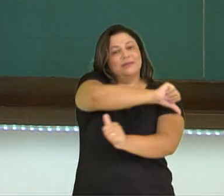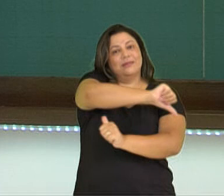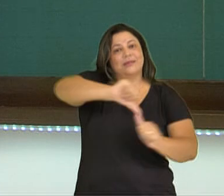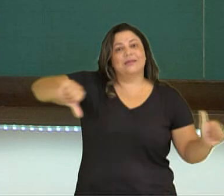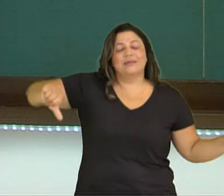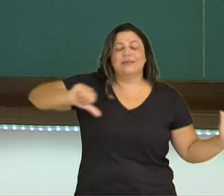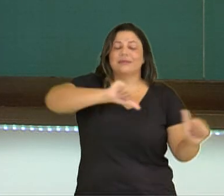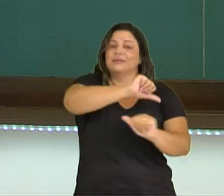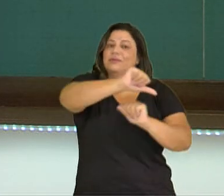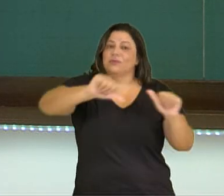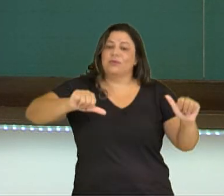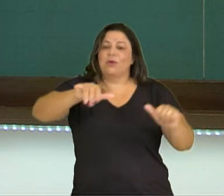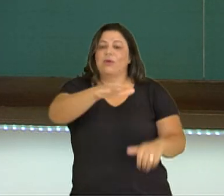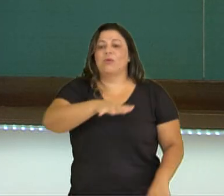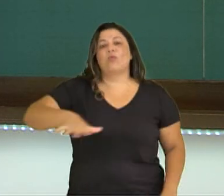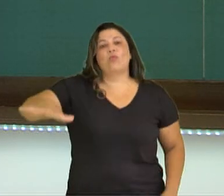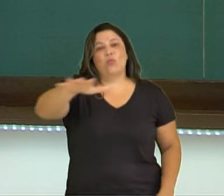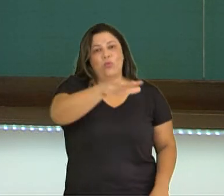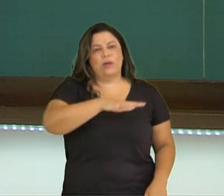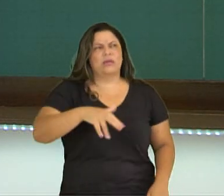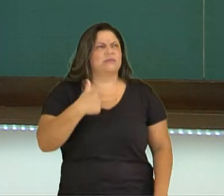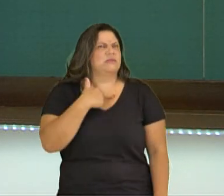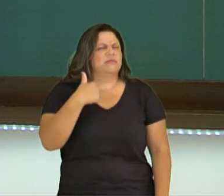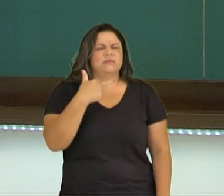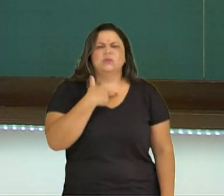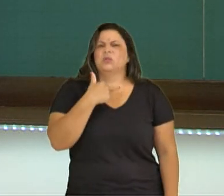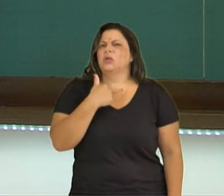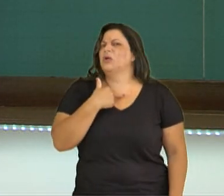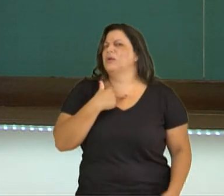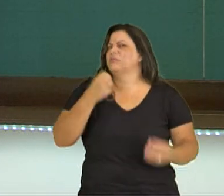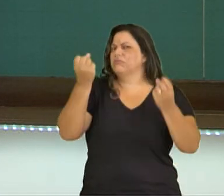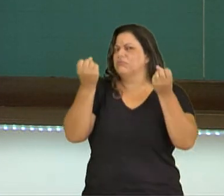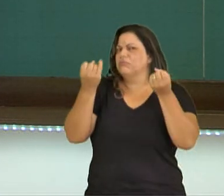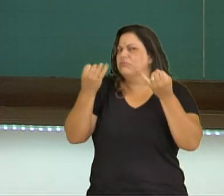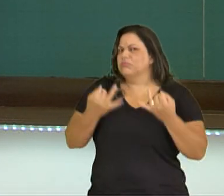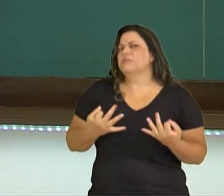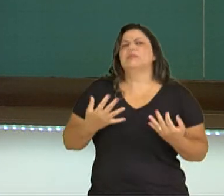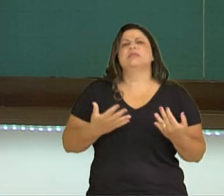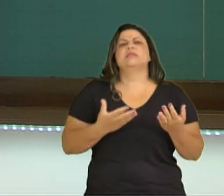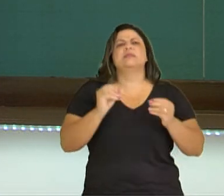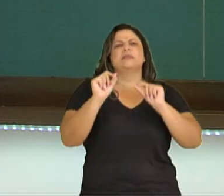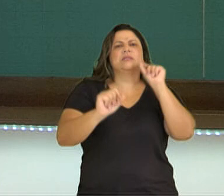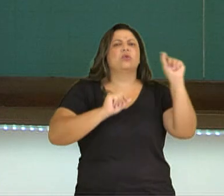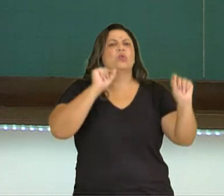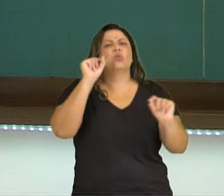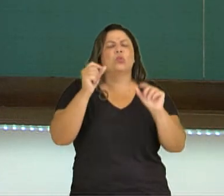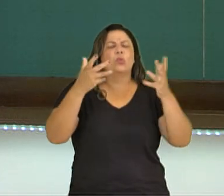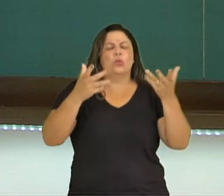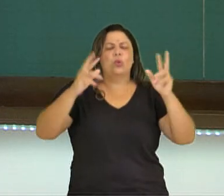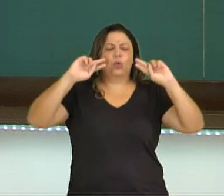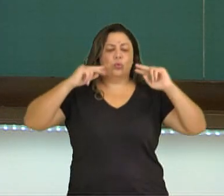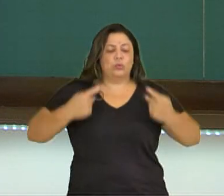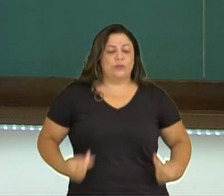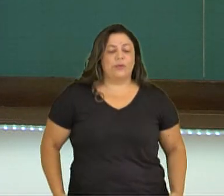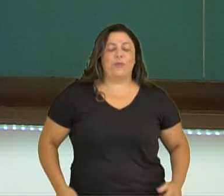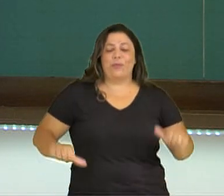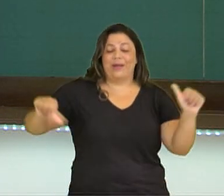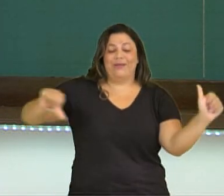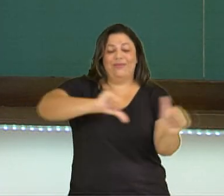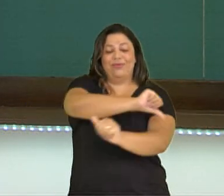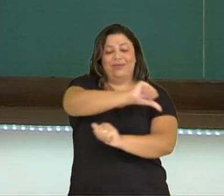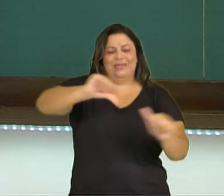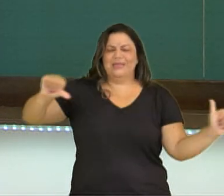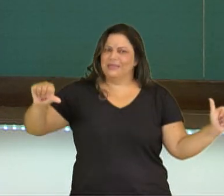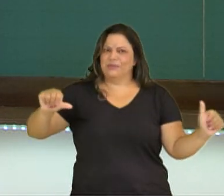o espaço geográfico. A gente não pode dizer que o trabalho que o ser humano transforma o espaço geográfico. De